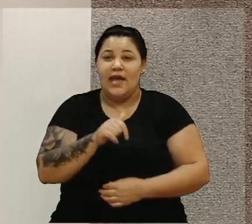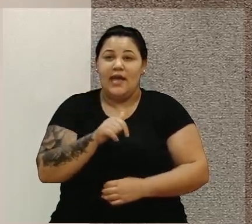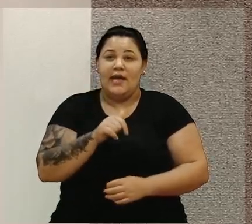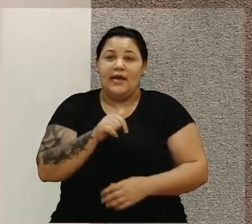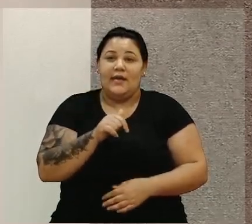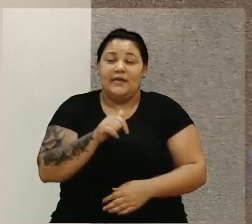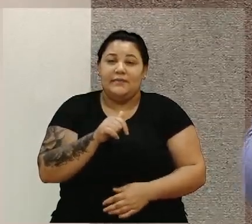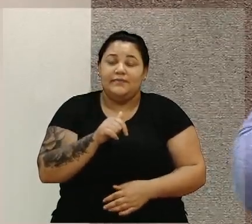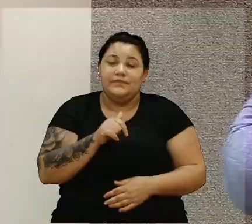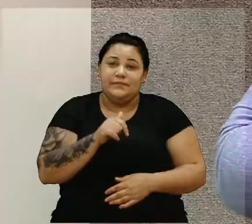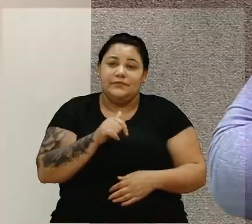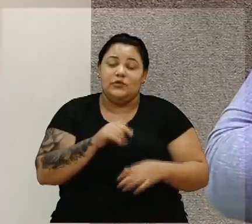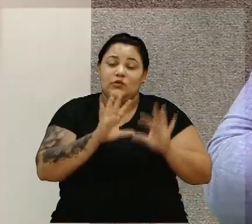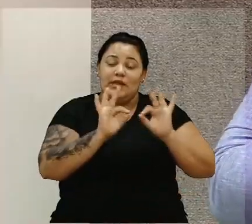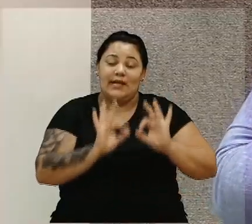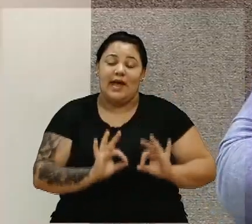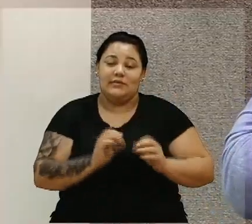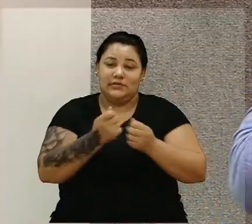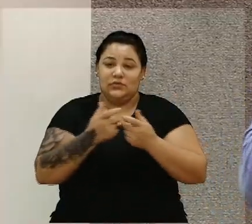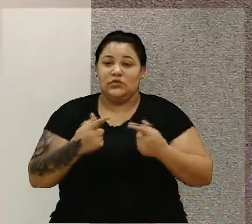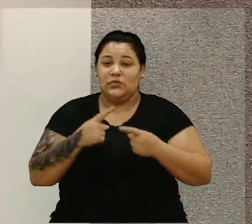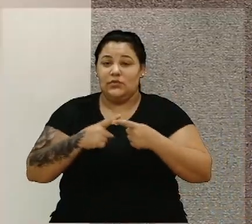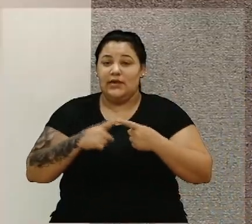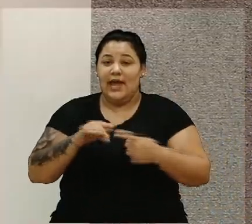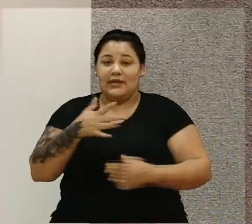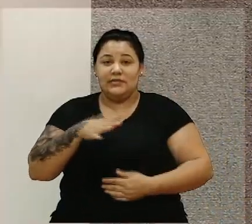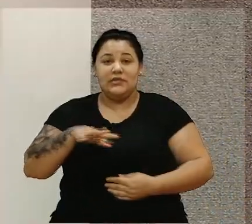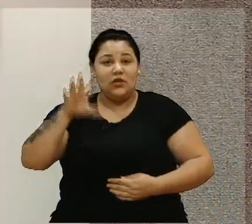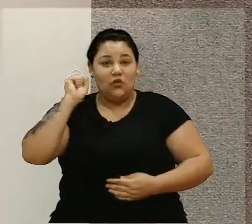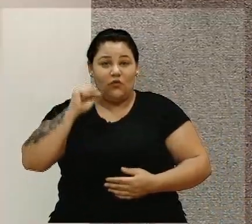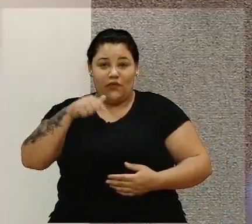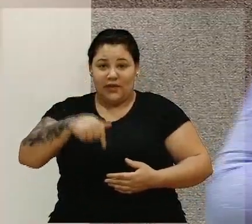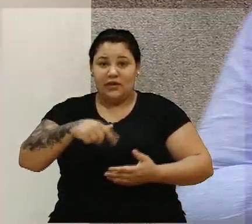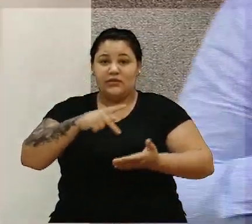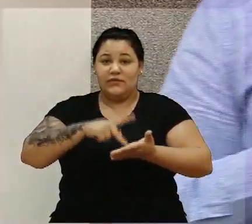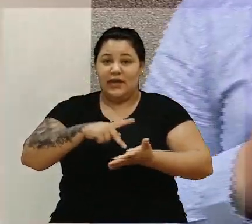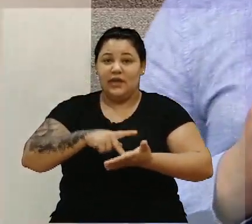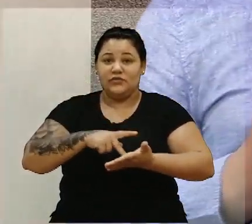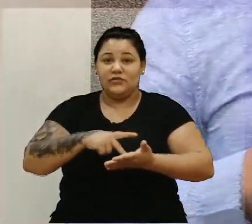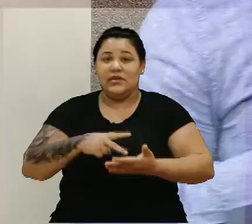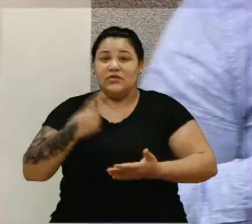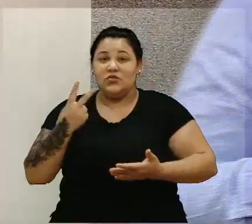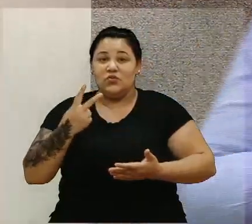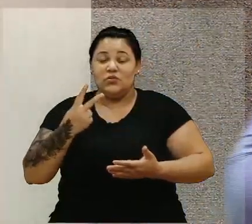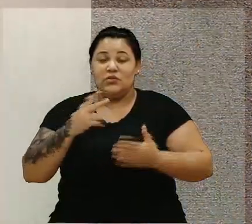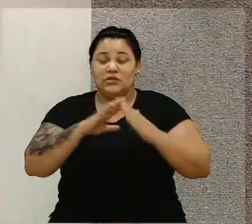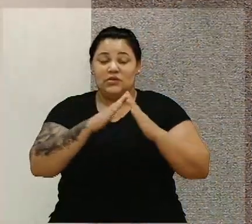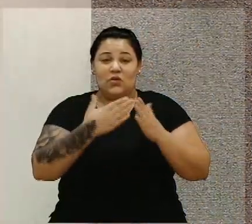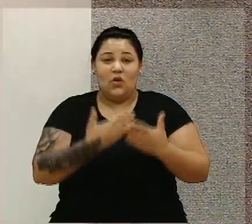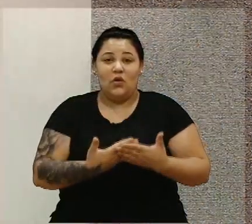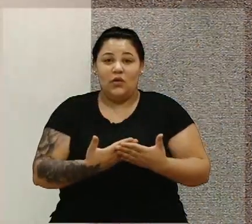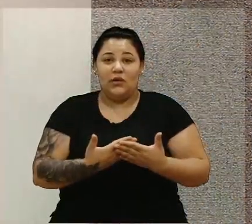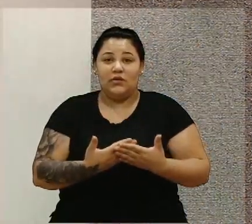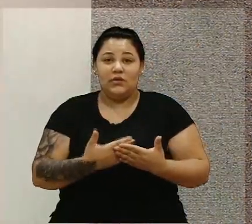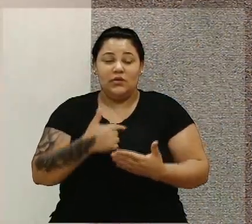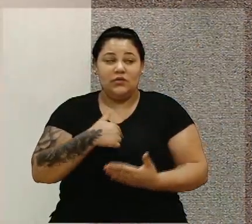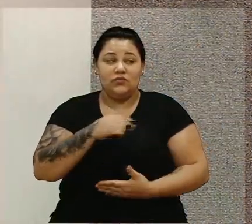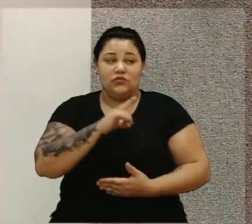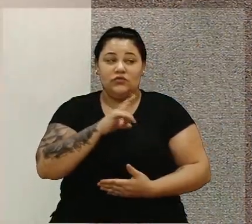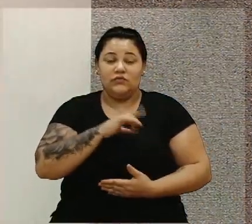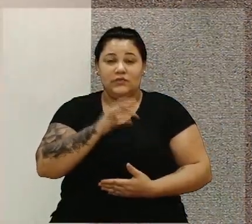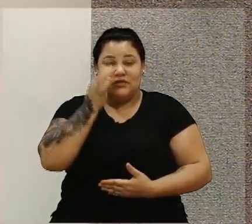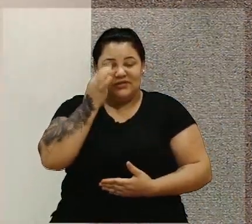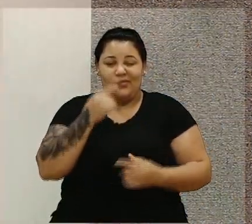dos casos, né? Porque às vezes eu ouvi o relato aqui, sinceramente, das 2 escolas em que eu estive, o relato não